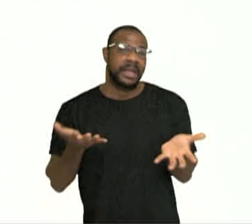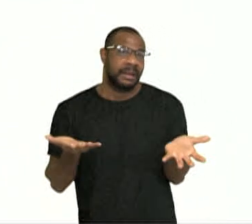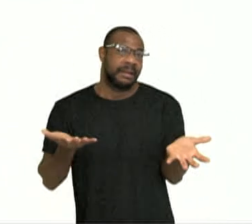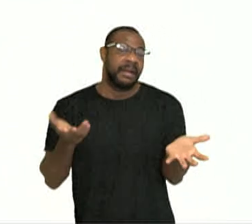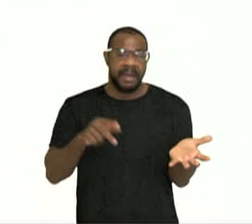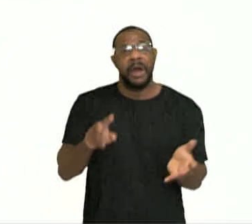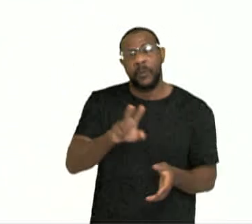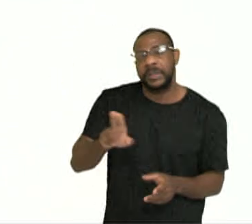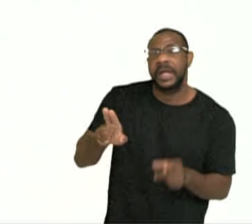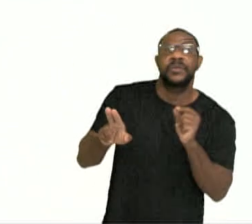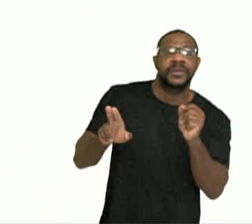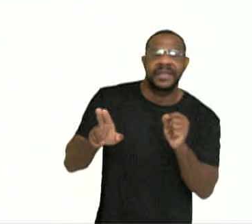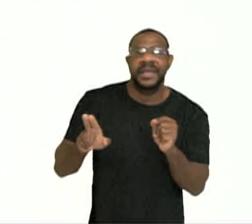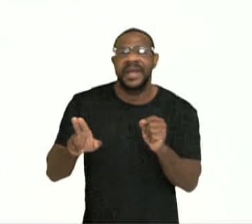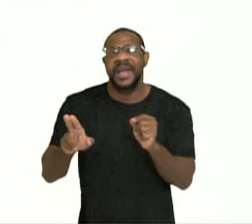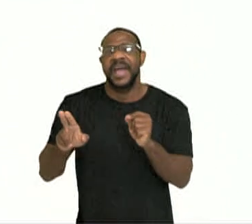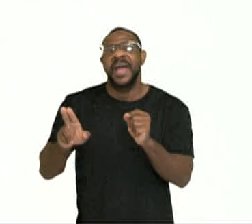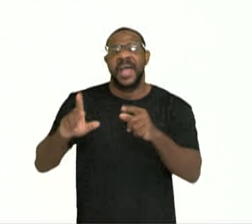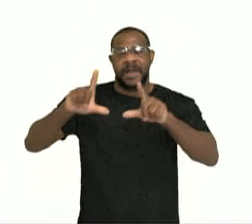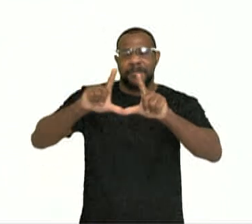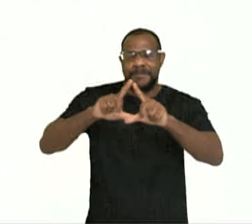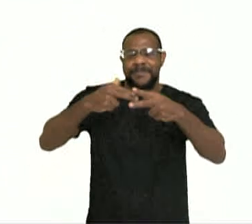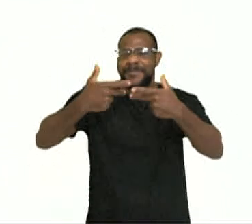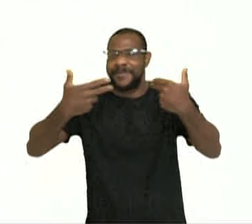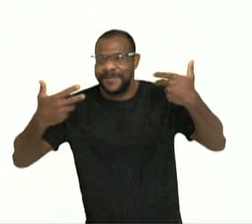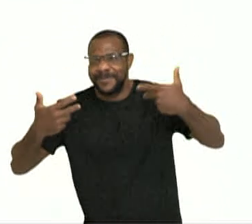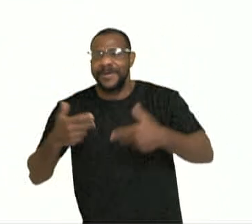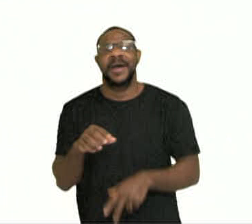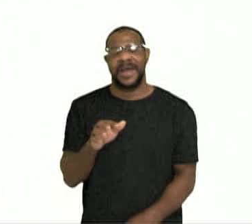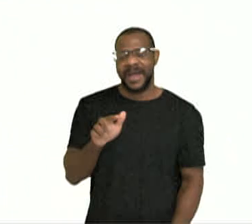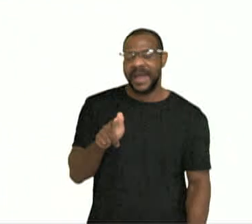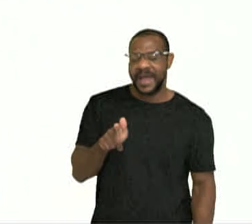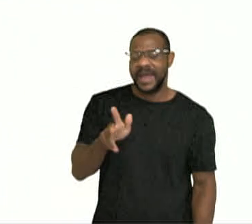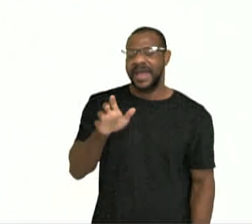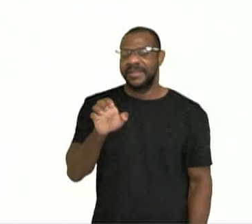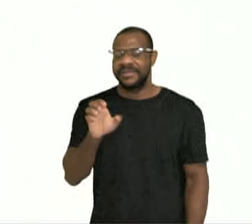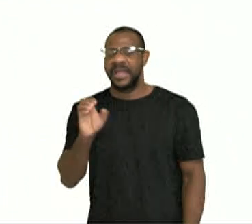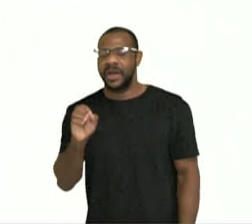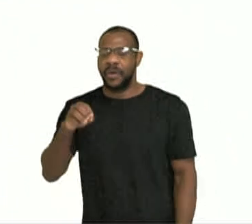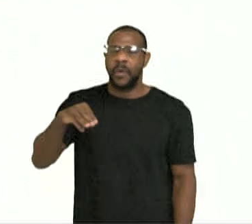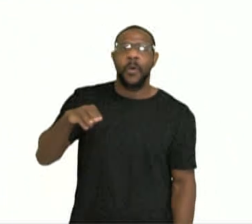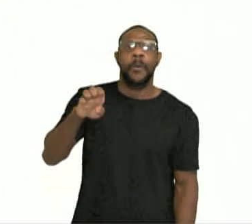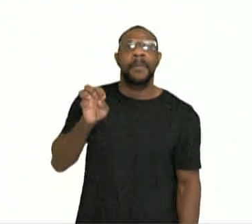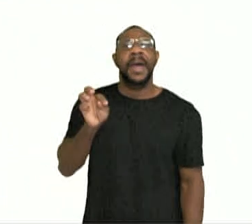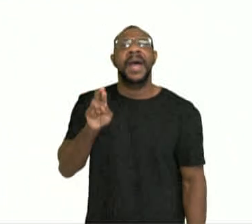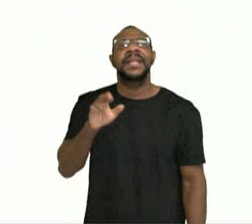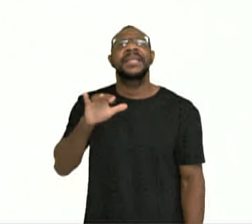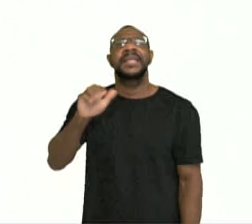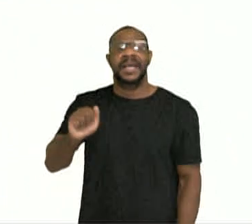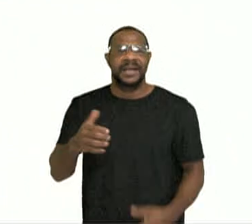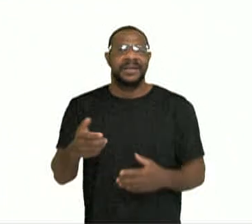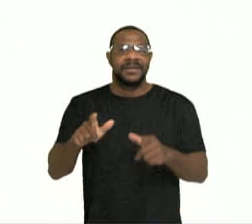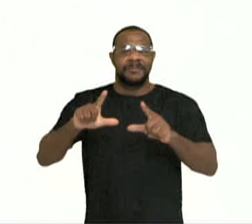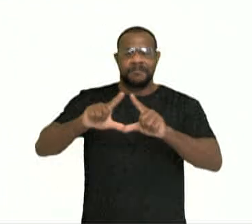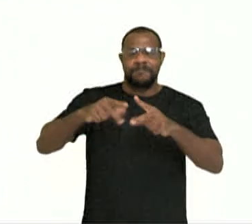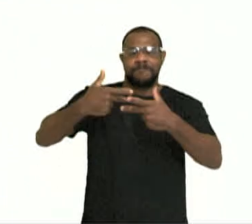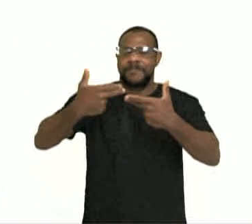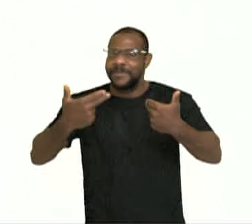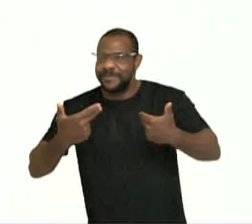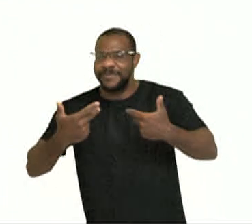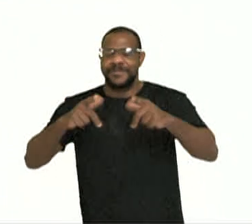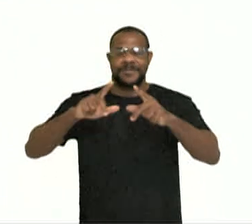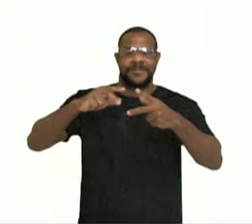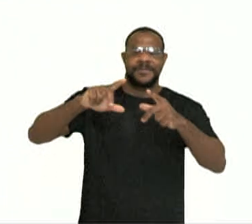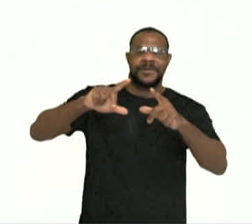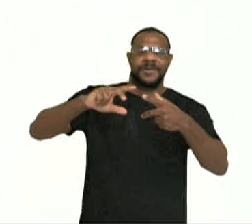então, formas geométricas para trazer esses dados ali em forma de gráfico. Isso facilita a leitura